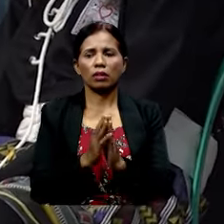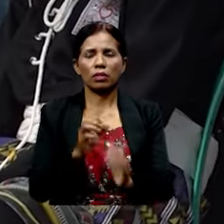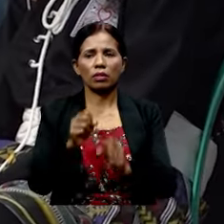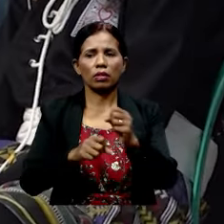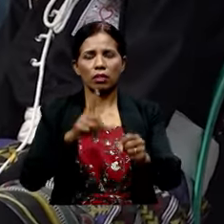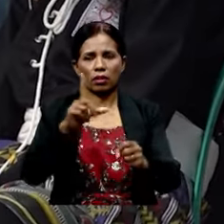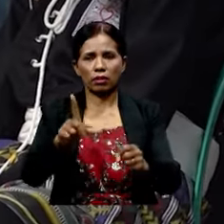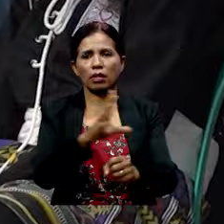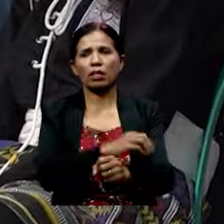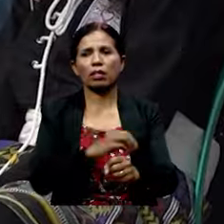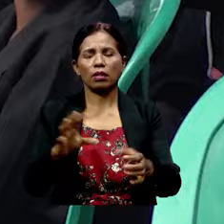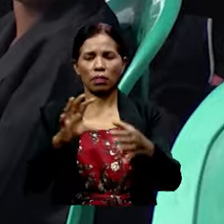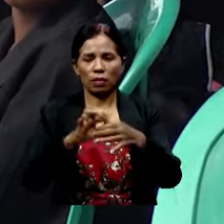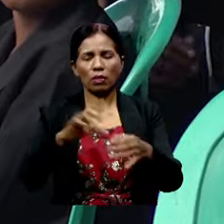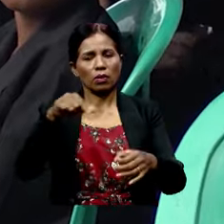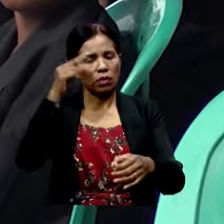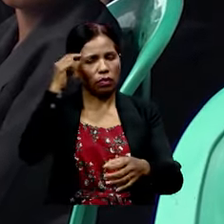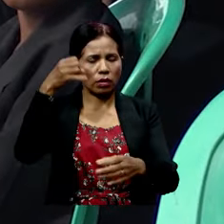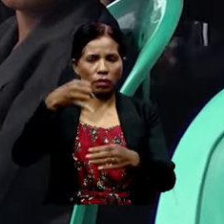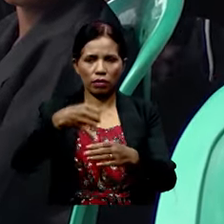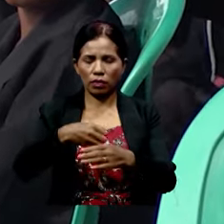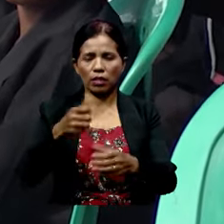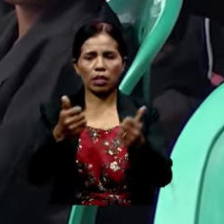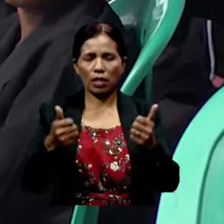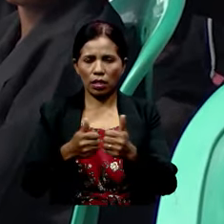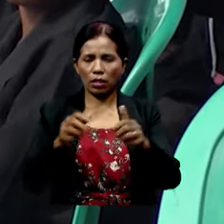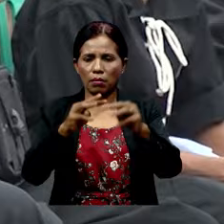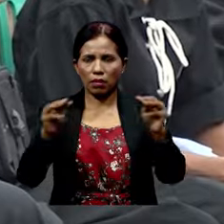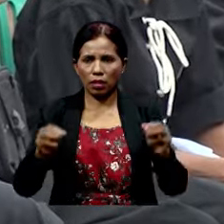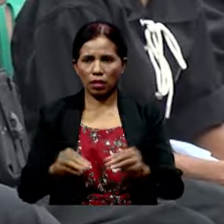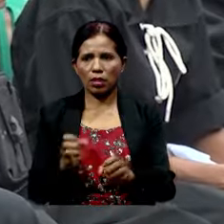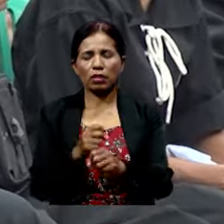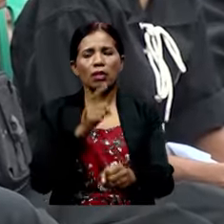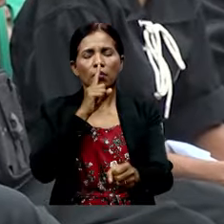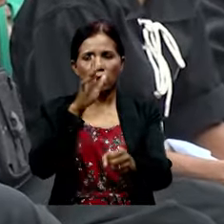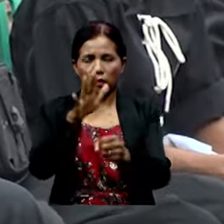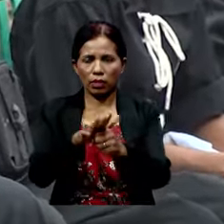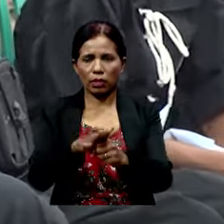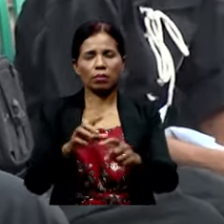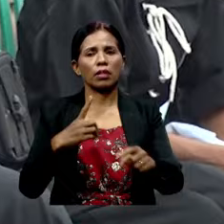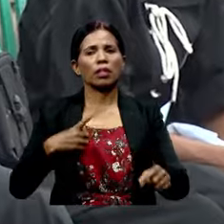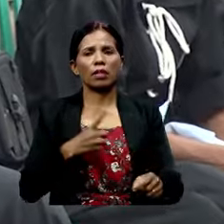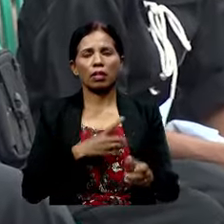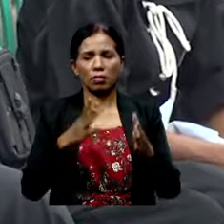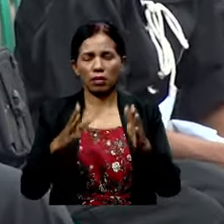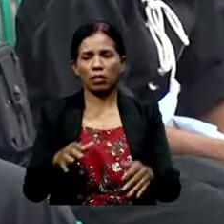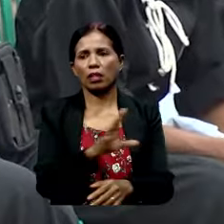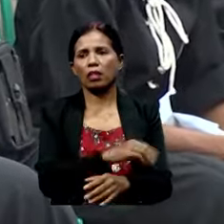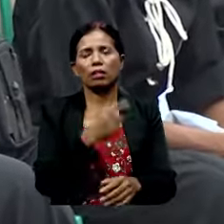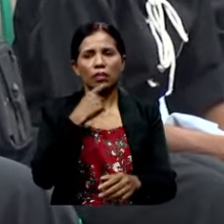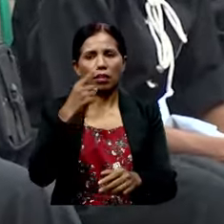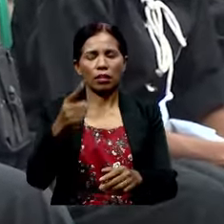civil, a tu membro do governo envolvido e a arte marcial, a tu halo mostro juramento, mas bem deputado mandato de rejeita,